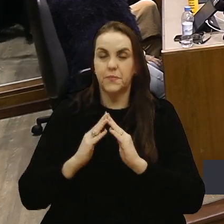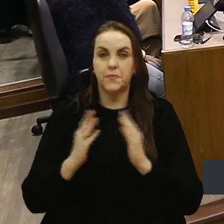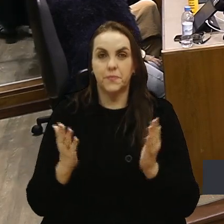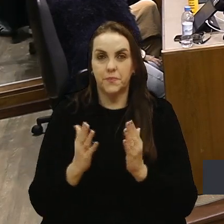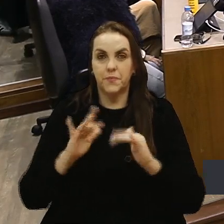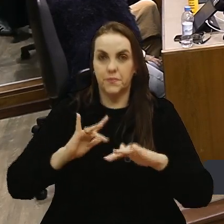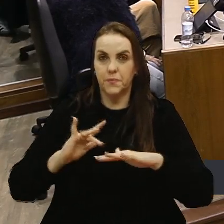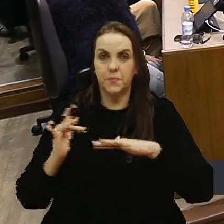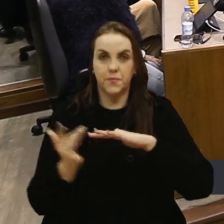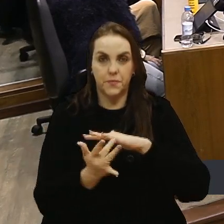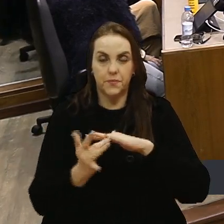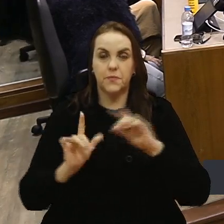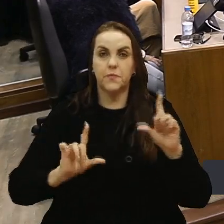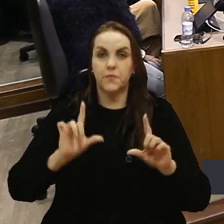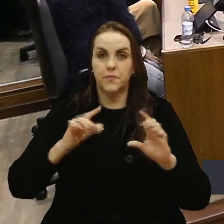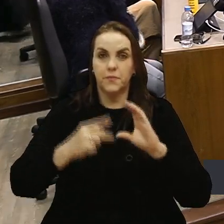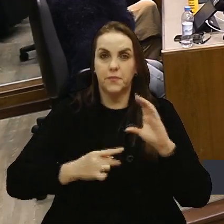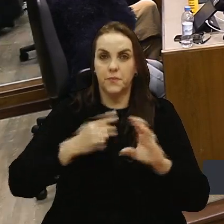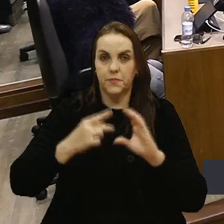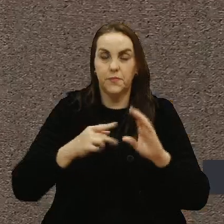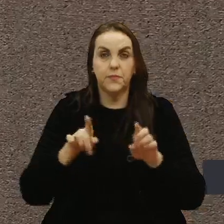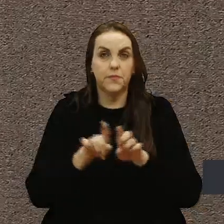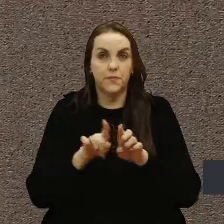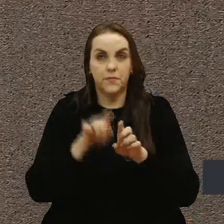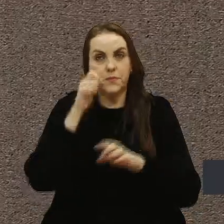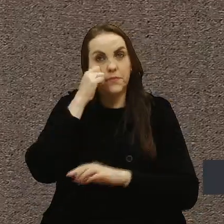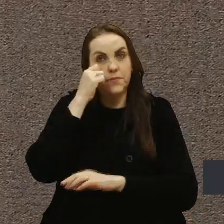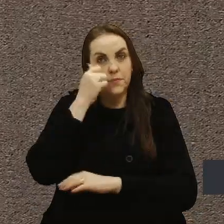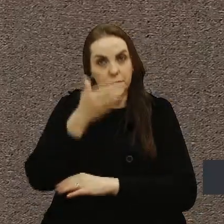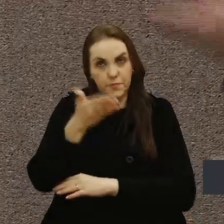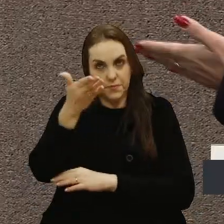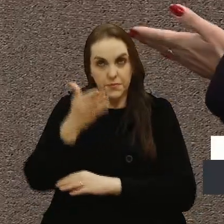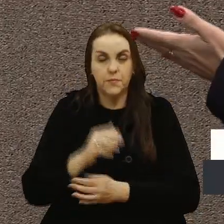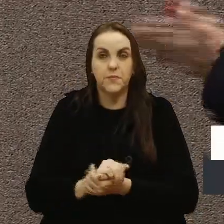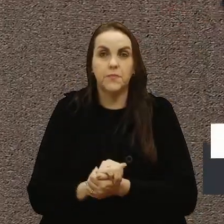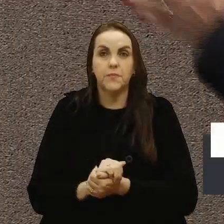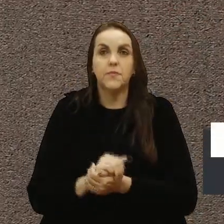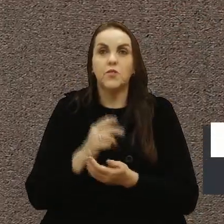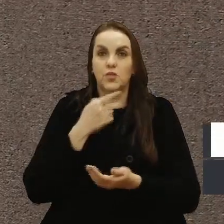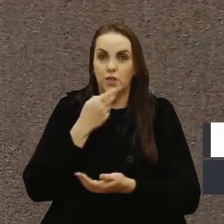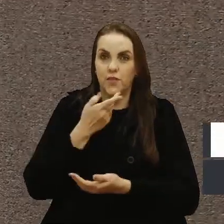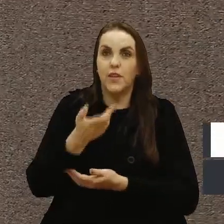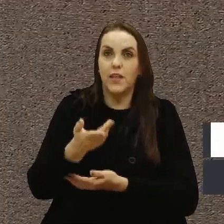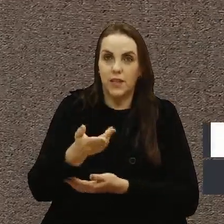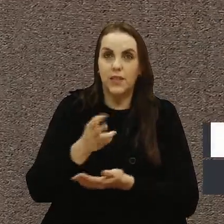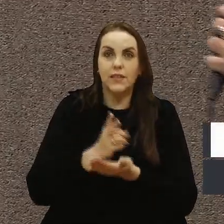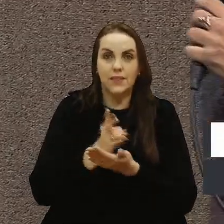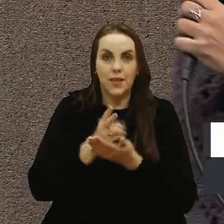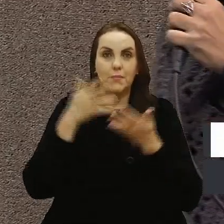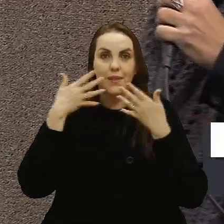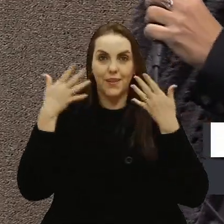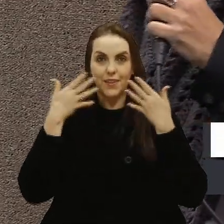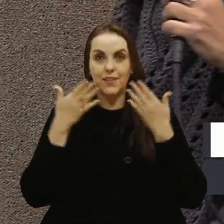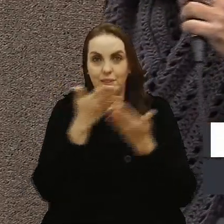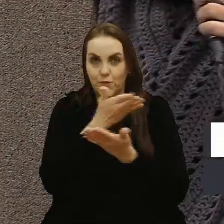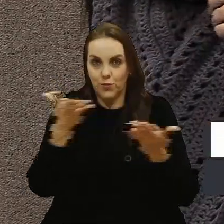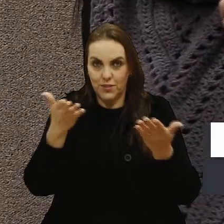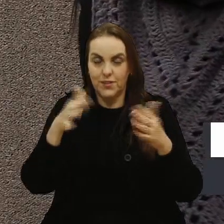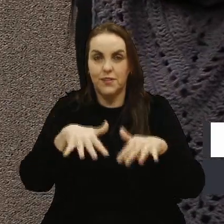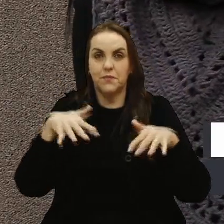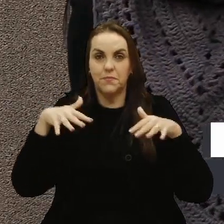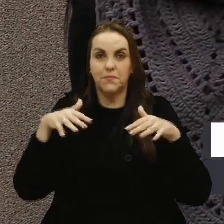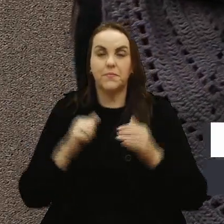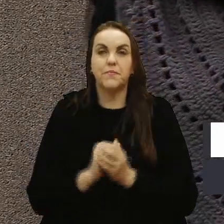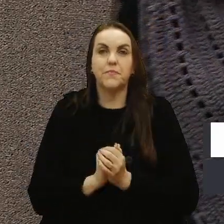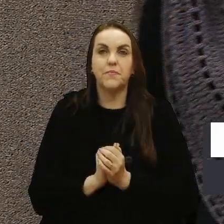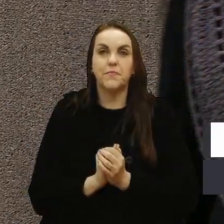redes sociais ou pela TV Câmara, também quem nos acompanha presencialmente aqui. Já falei algumas vezes, é sempre uma alegria ter vocês aqui. É importante que